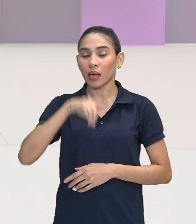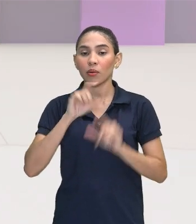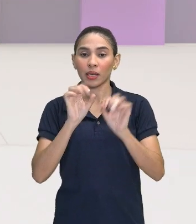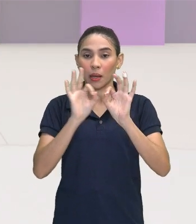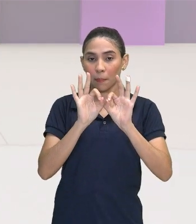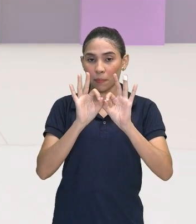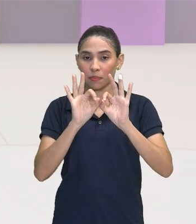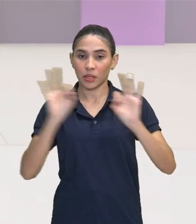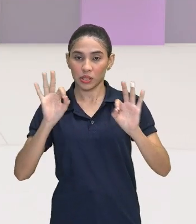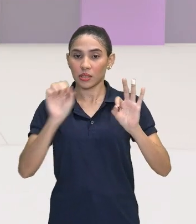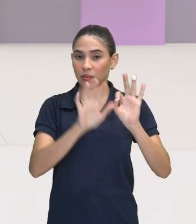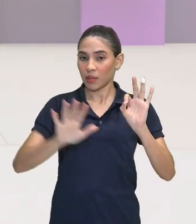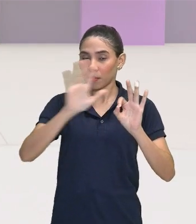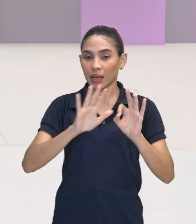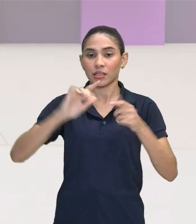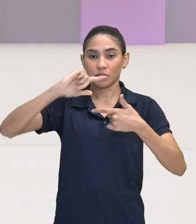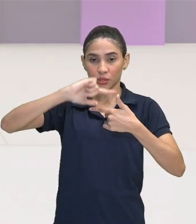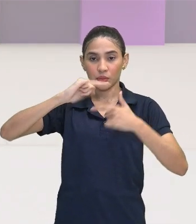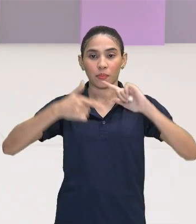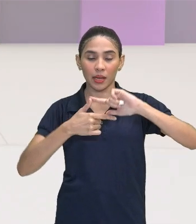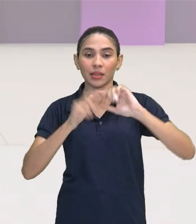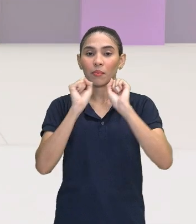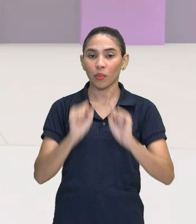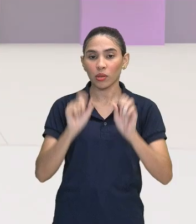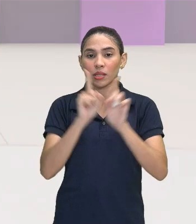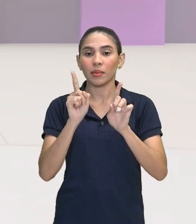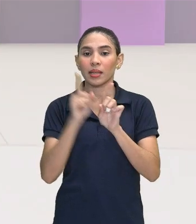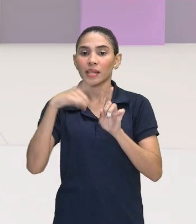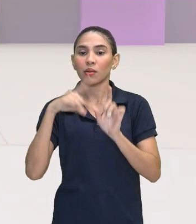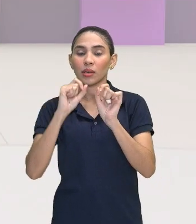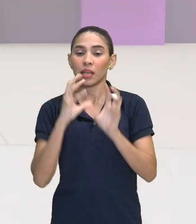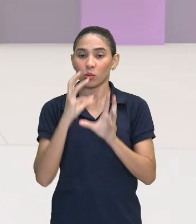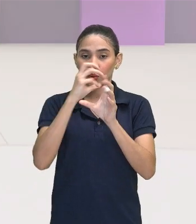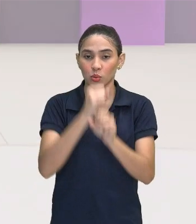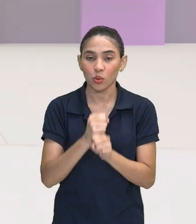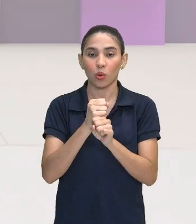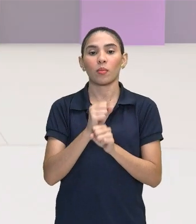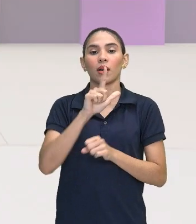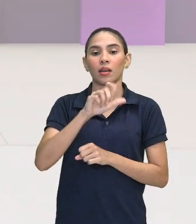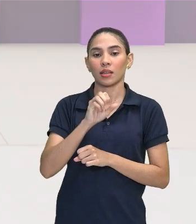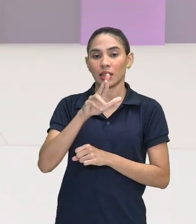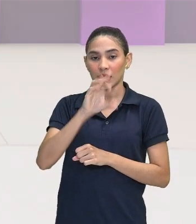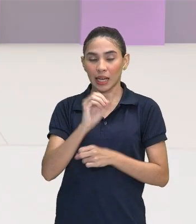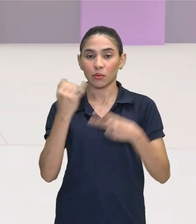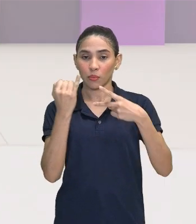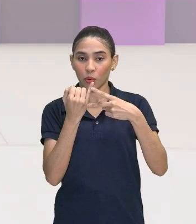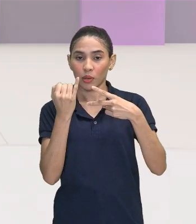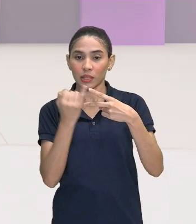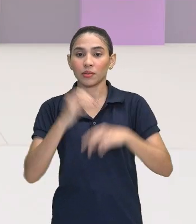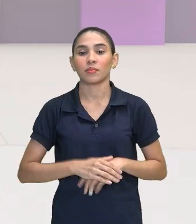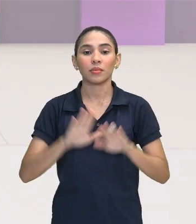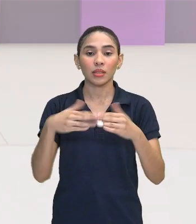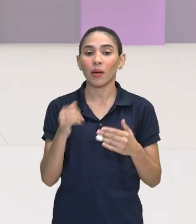do contorno de uma figura geométrica e ele pode ser obtido pela soma dos lados de um polígono, ou seja, no caso